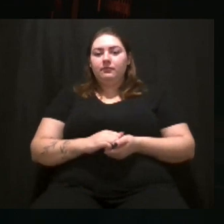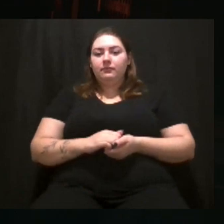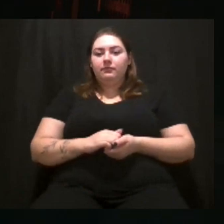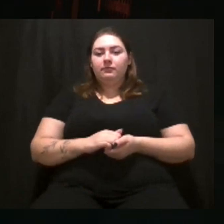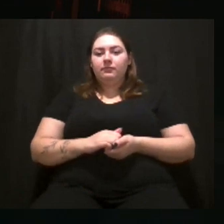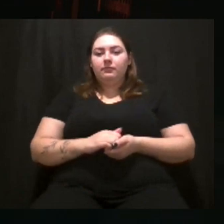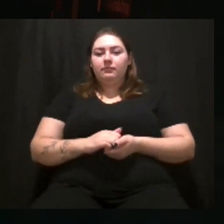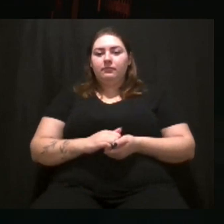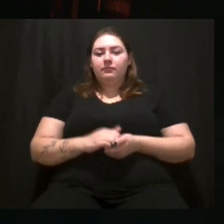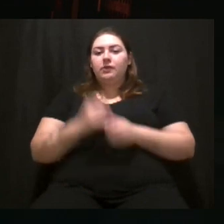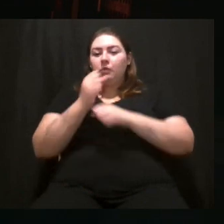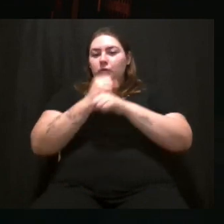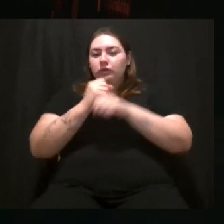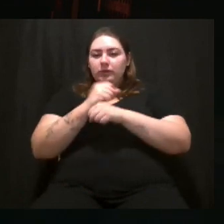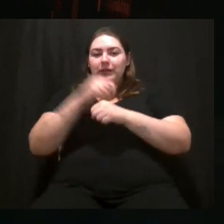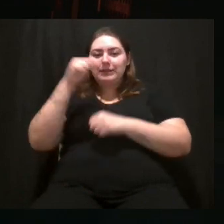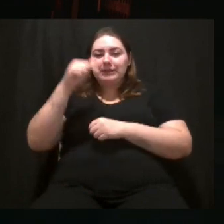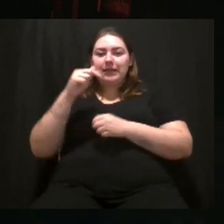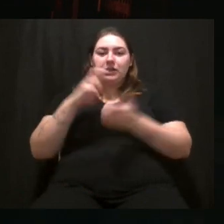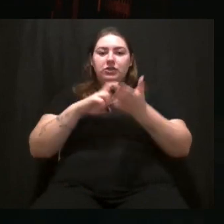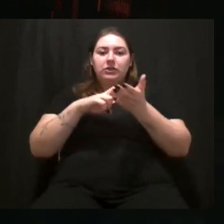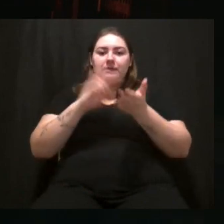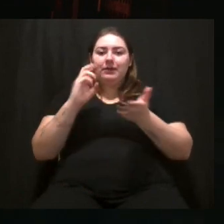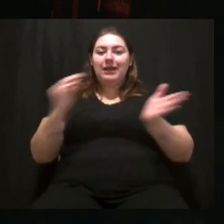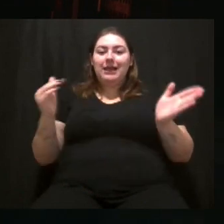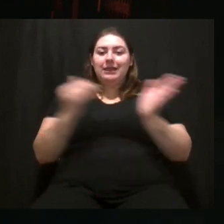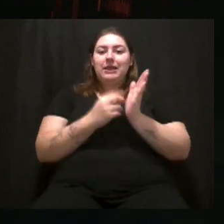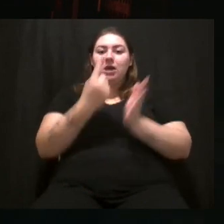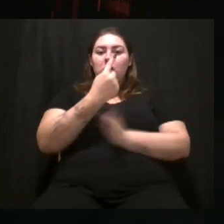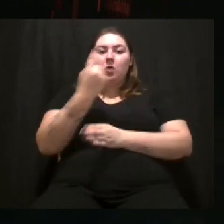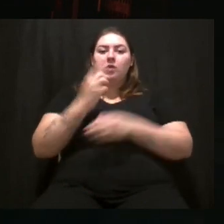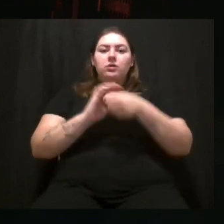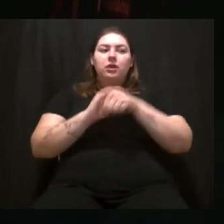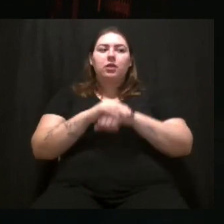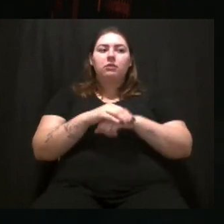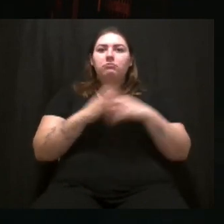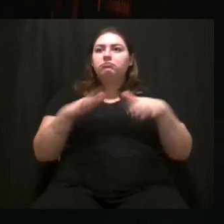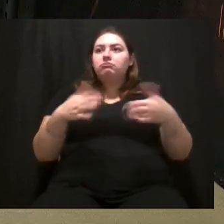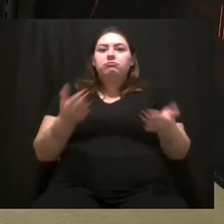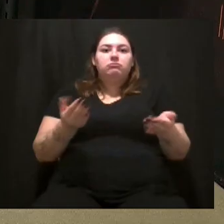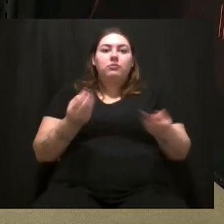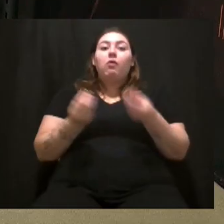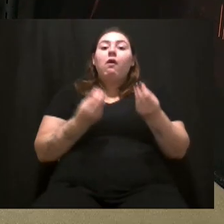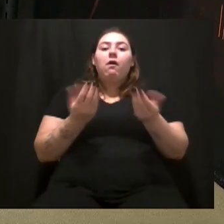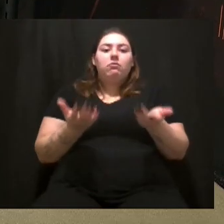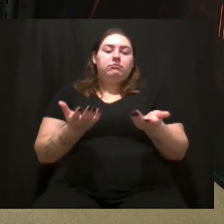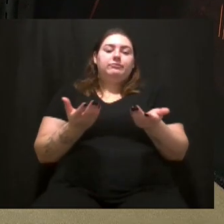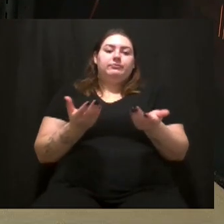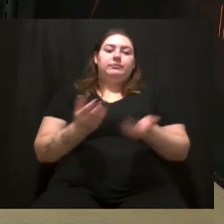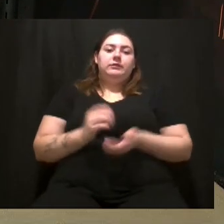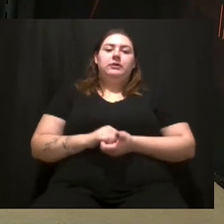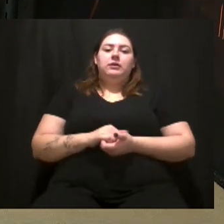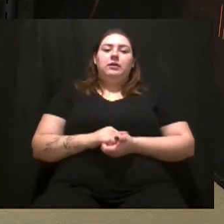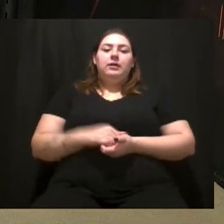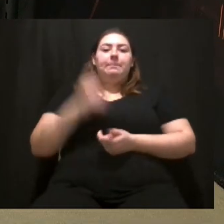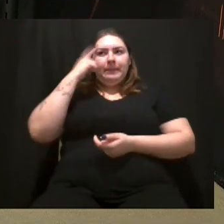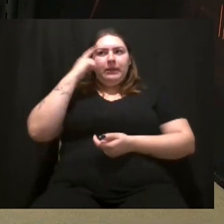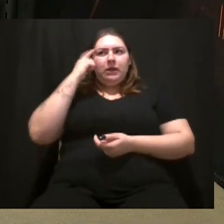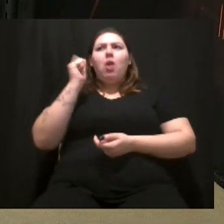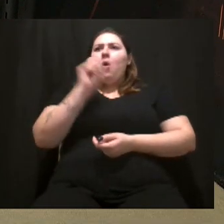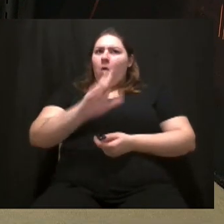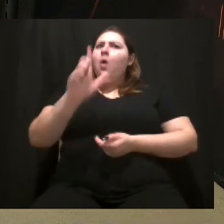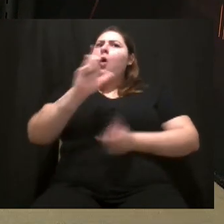desse, né, das 7 da manhã às 11 da noite. E aí, como é que fica? É lógico que a gente tem que pensar que às vezes tem famílias que precisam, né? Tem